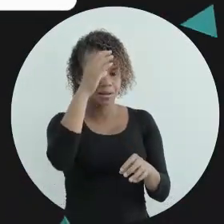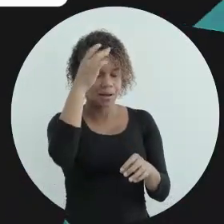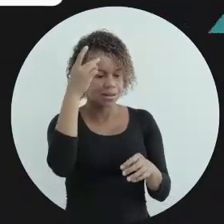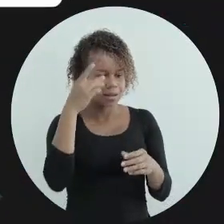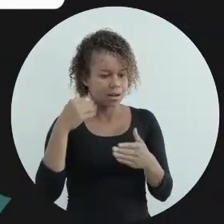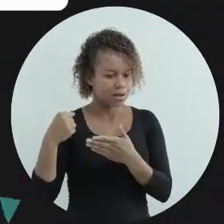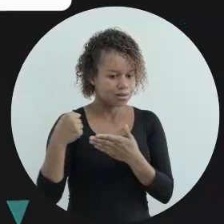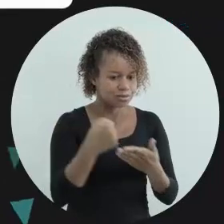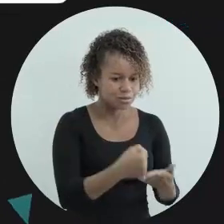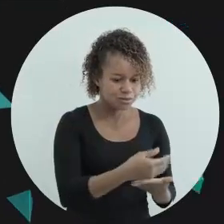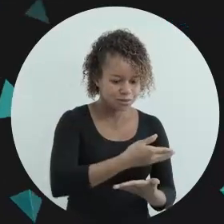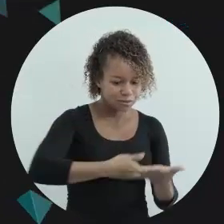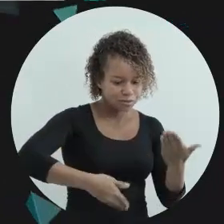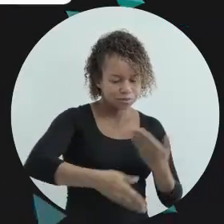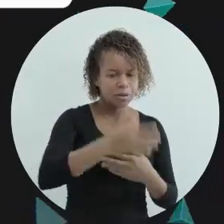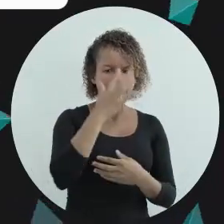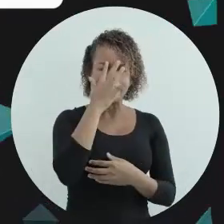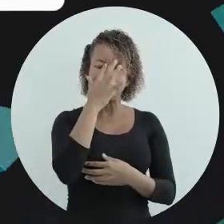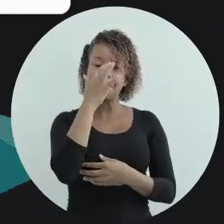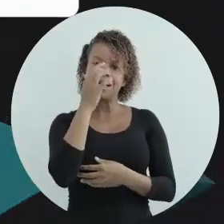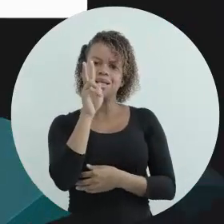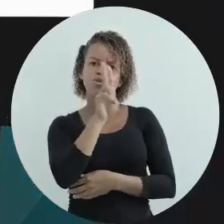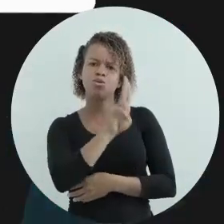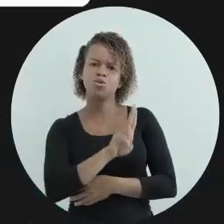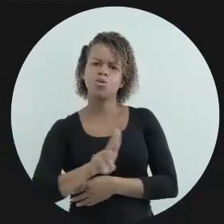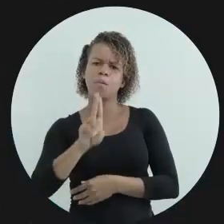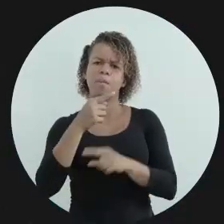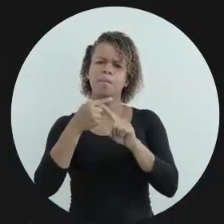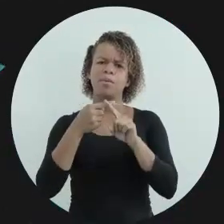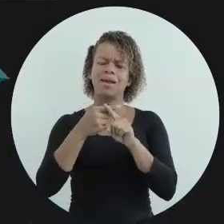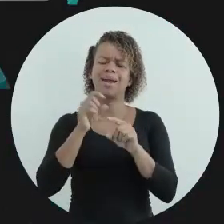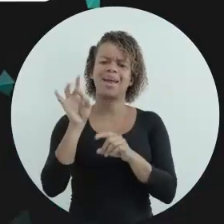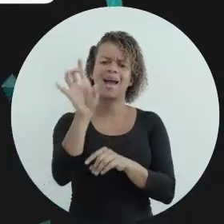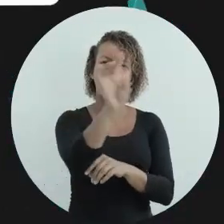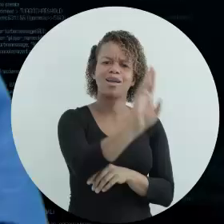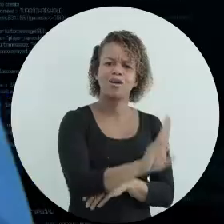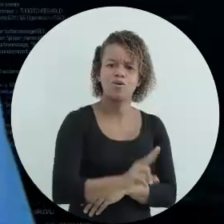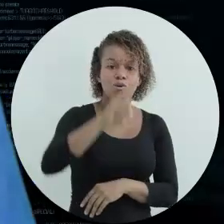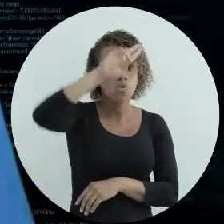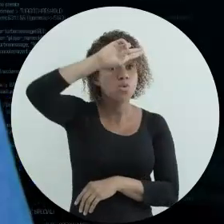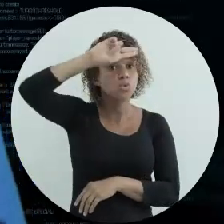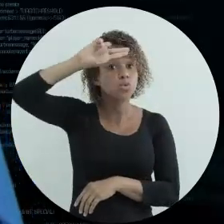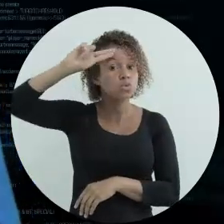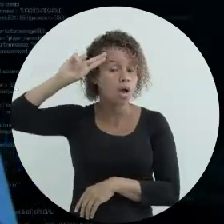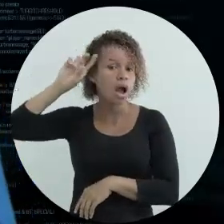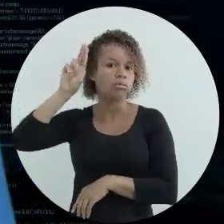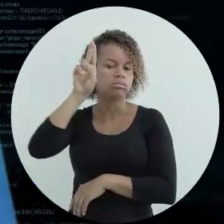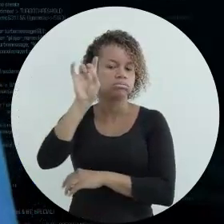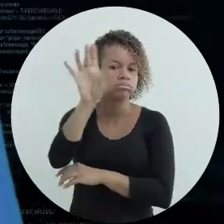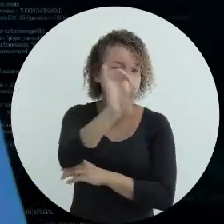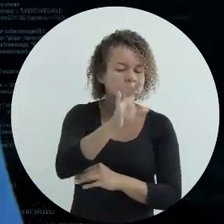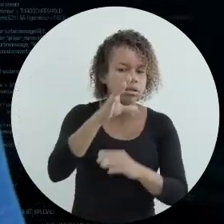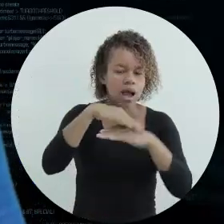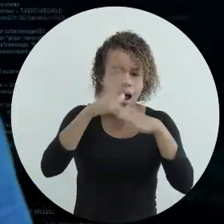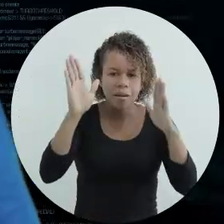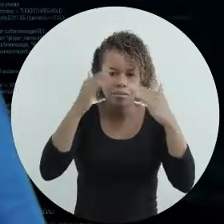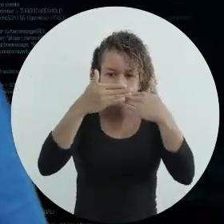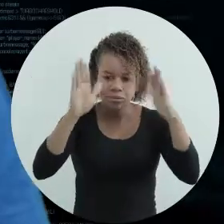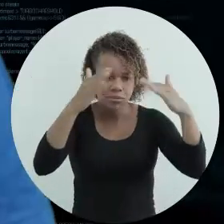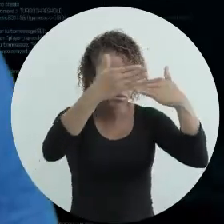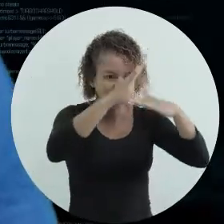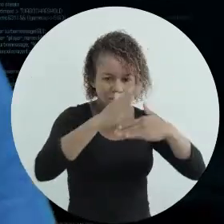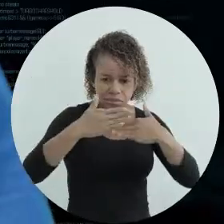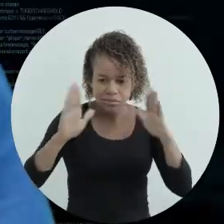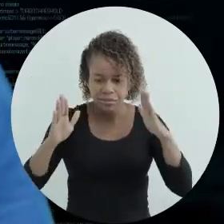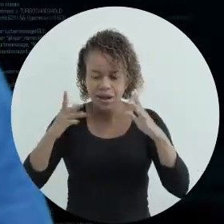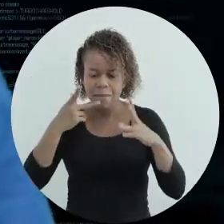esse nome porque cada usuário, cada pessoa que abre um navegador, faz uma requisição.